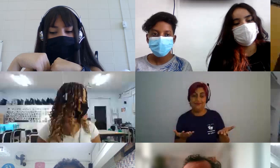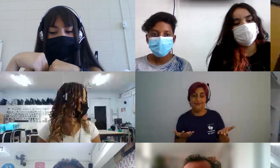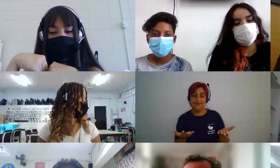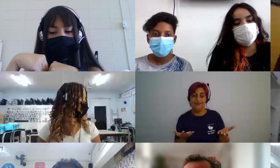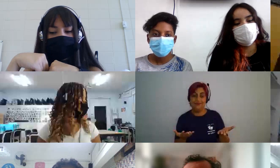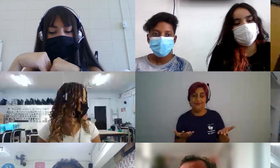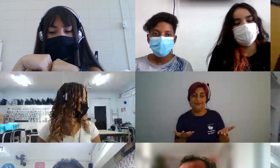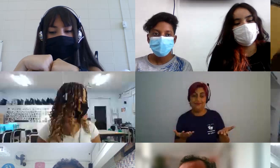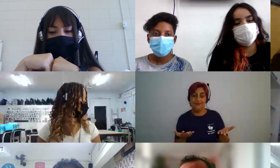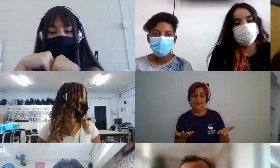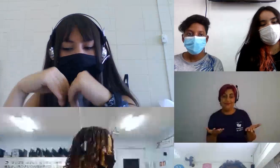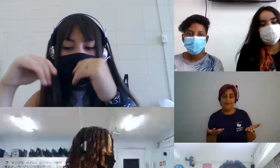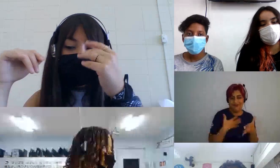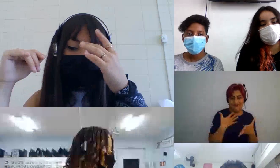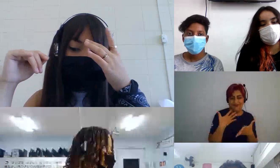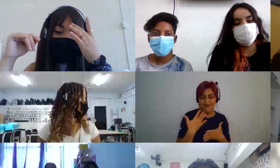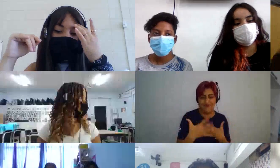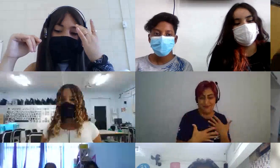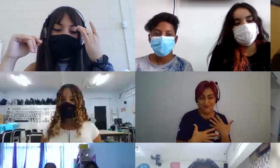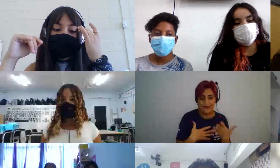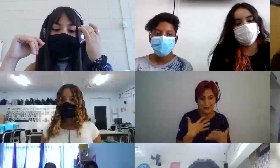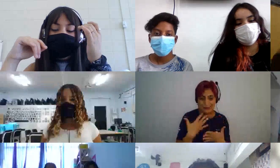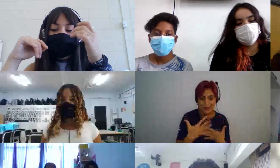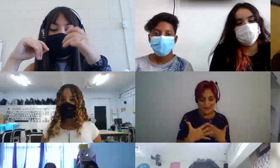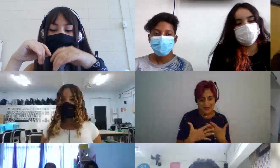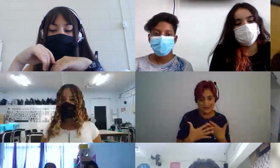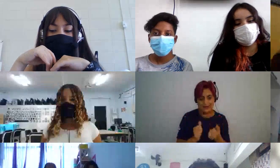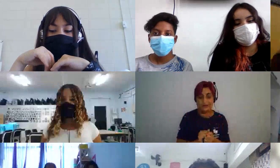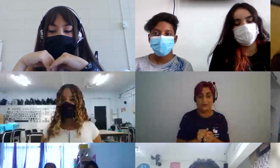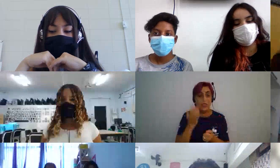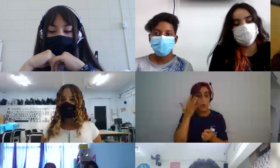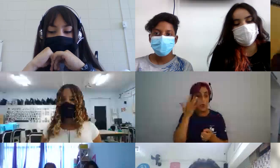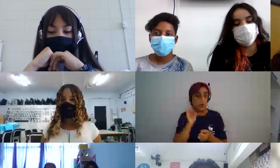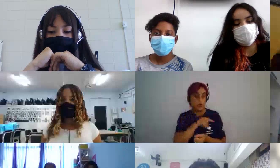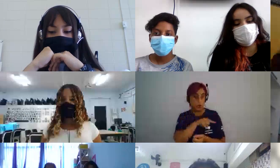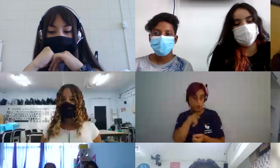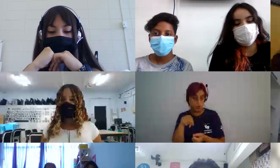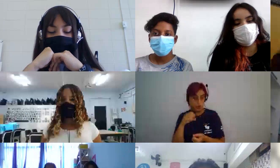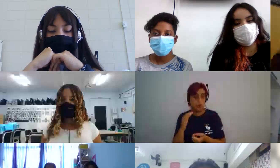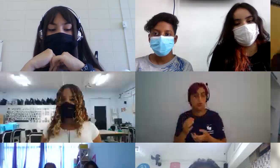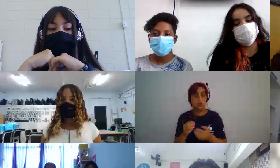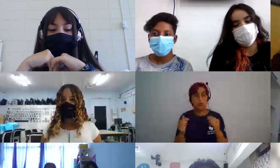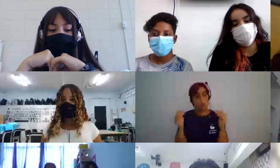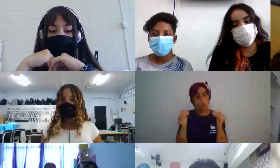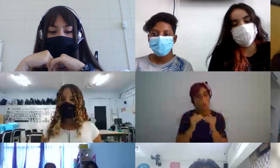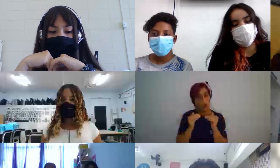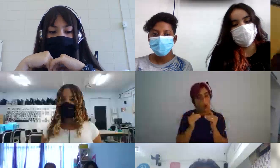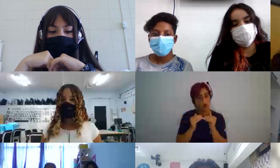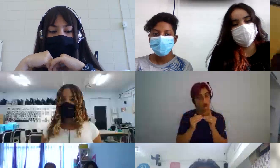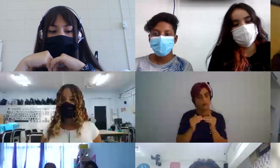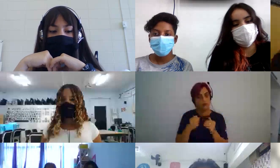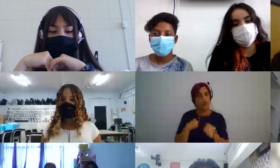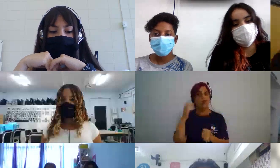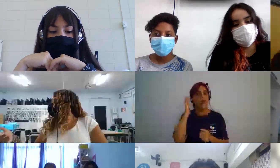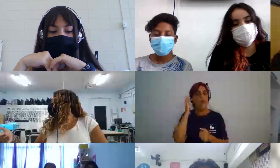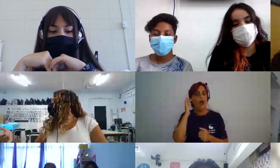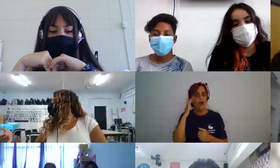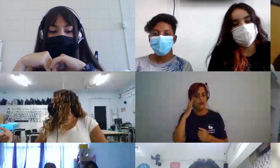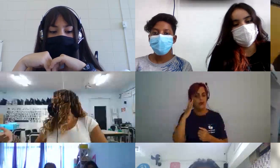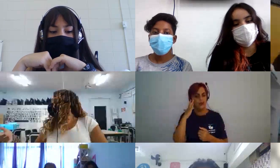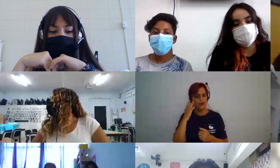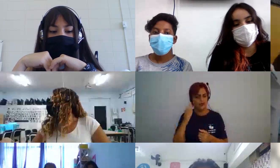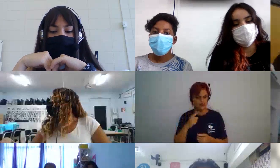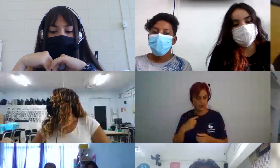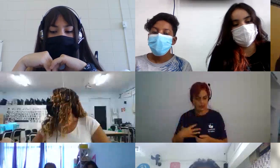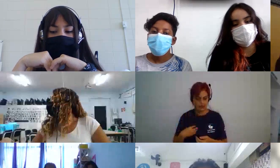atrapalhar um andamento que está acontecendo na tua vida. Eu não sei se vocês concordam comigo, eu acho que ter filho aos 13,